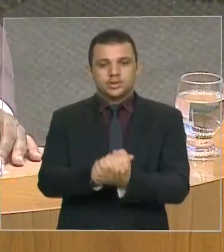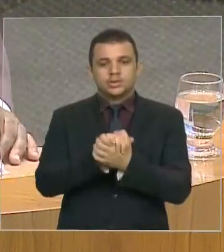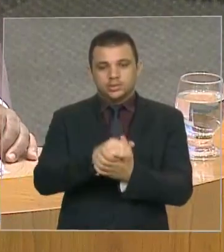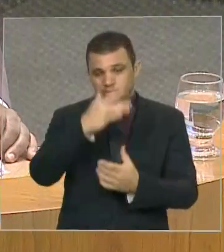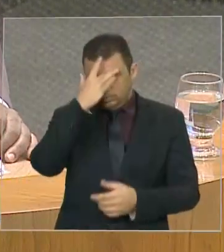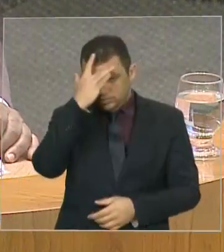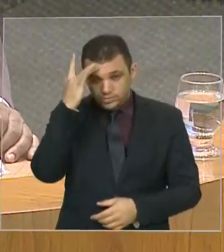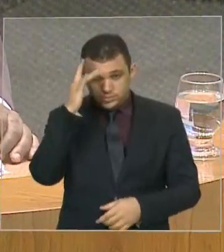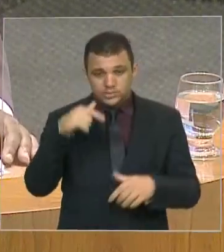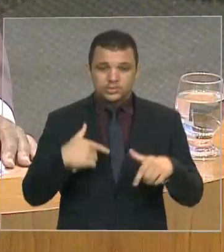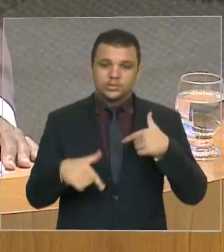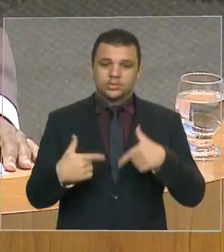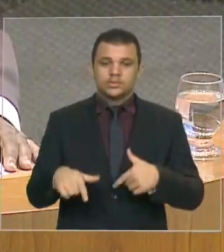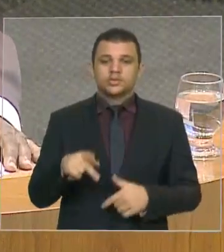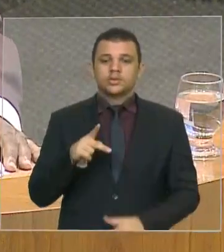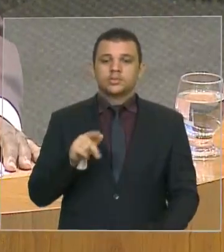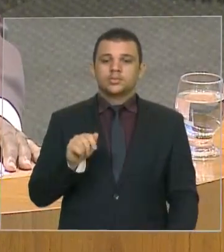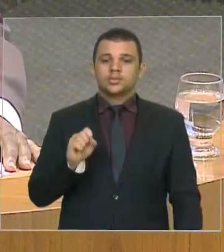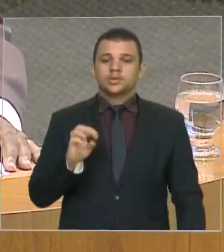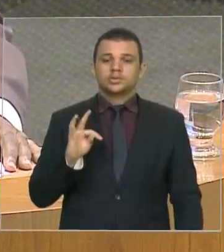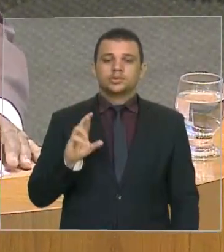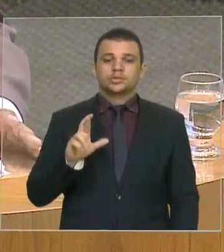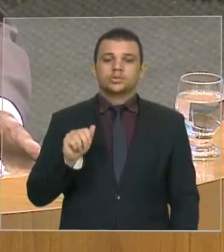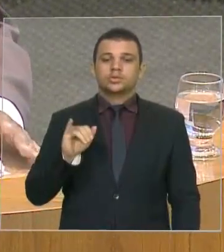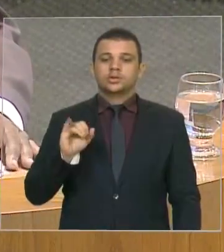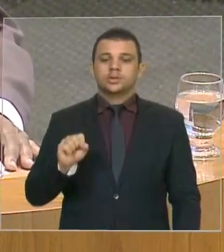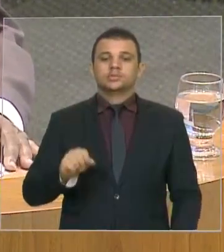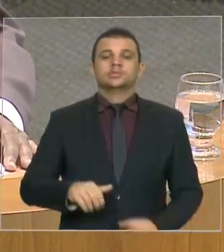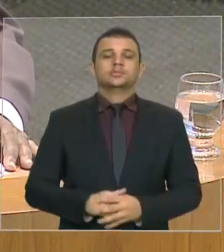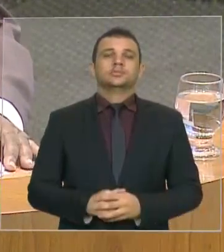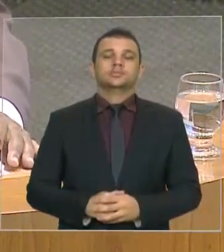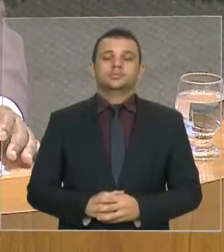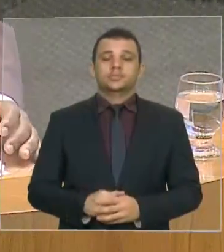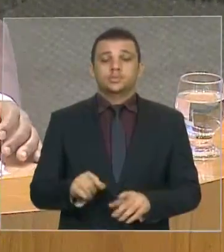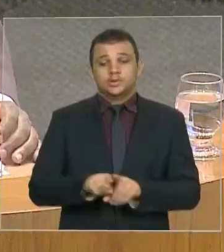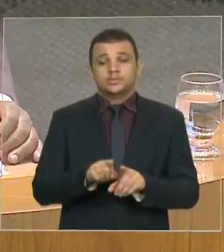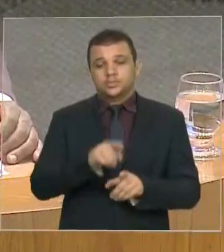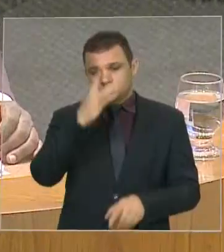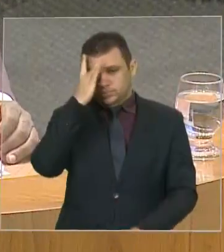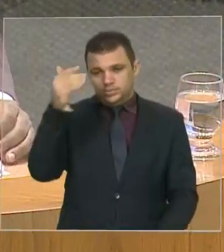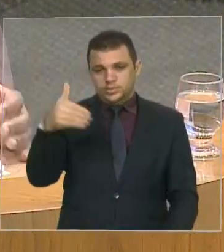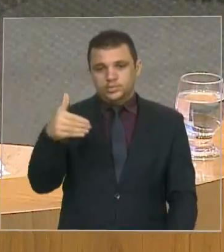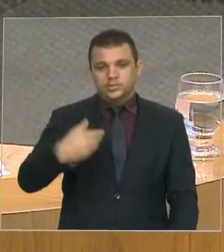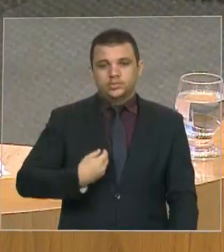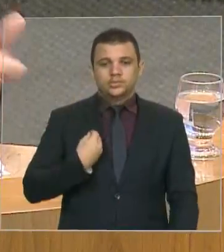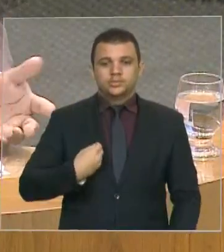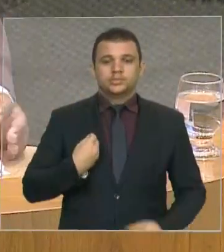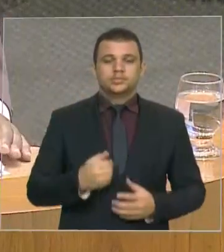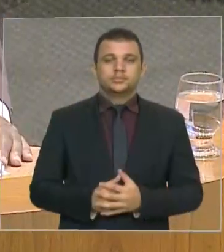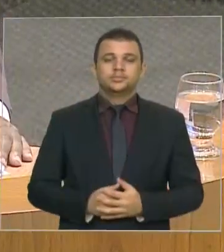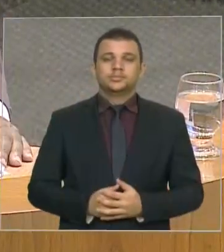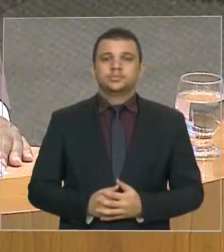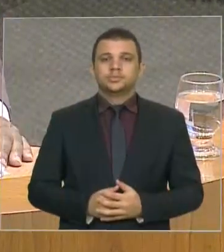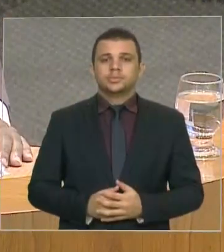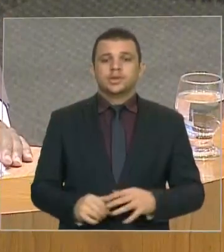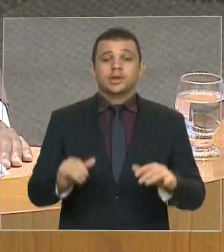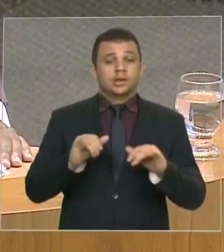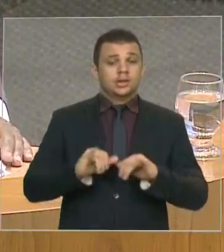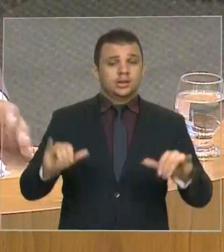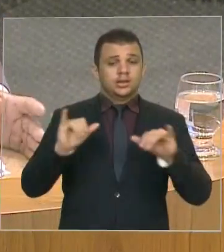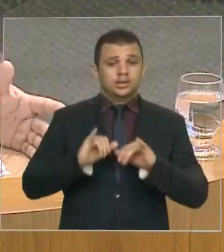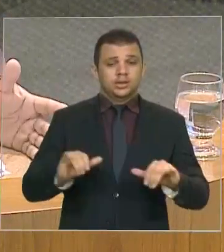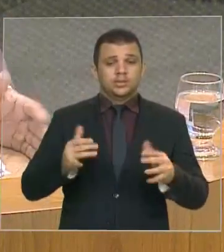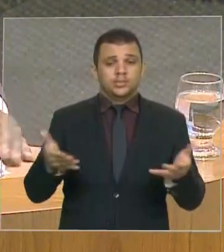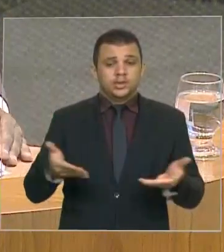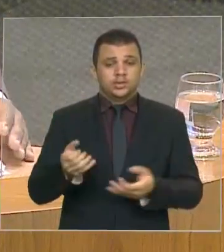presentes. Esta campanha nos faz um chamamento particular adiante de todos os fatos já